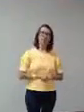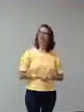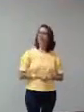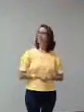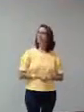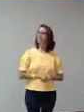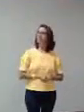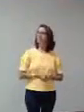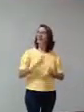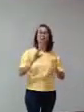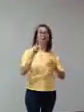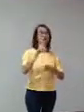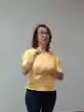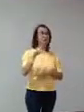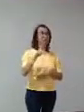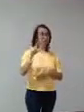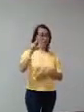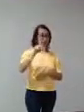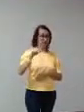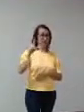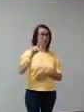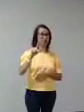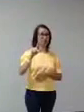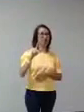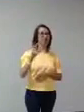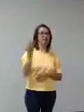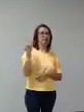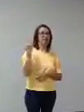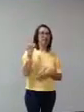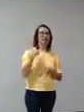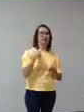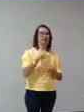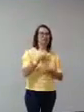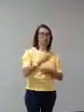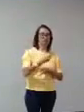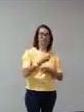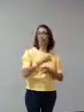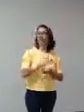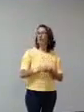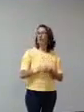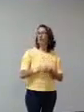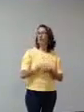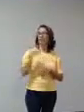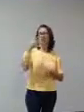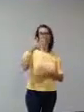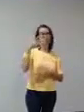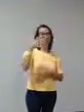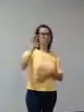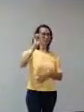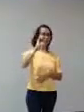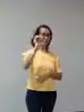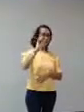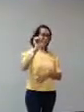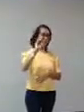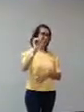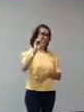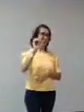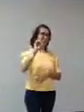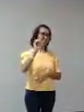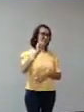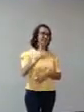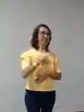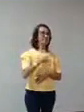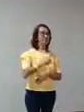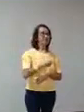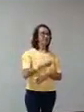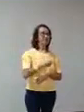Mas o professor Leopoldo, uma vez o meu filho Guga, ele estava dando uma palestra em Porto Alegre, e aí o meu